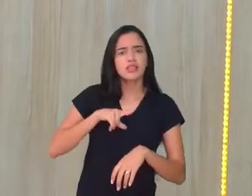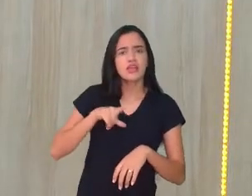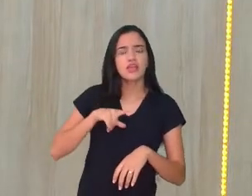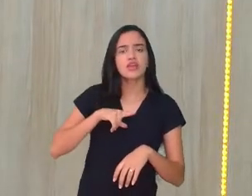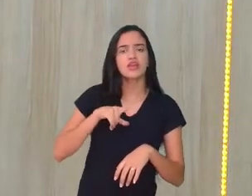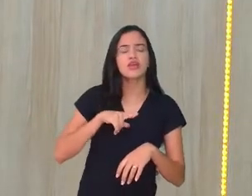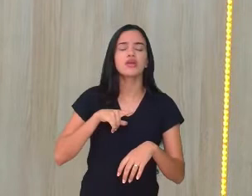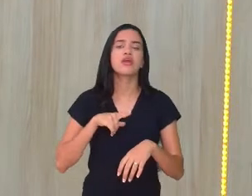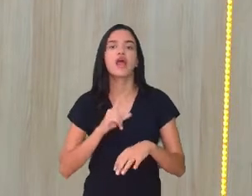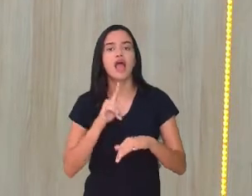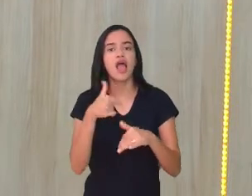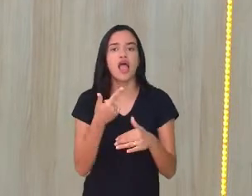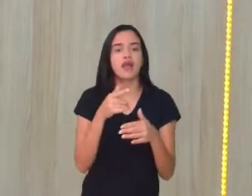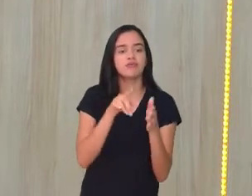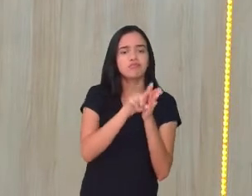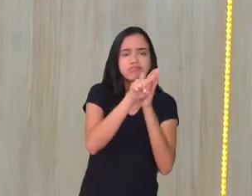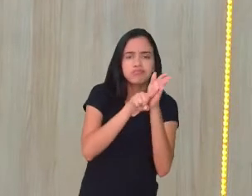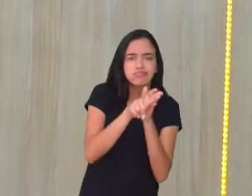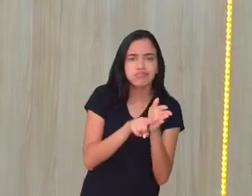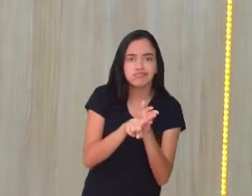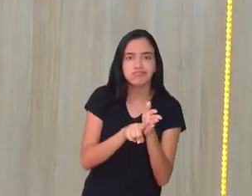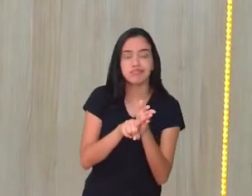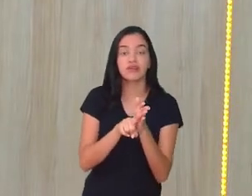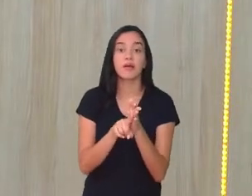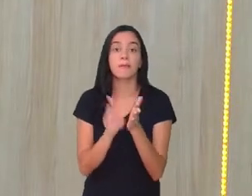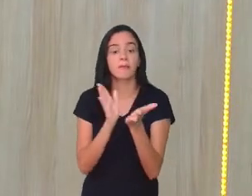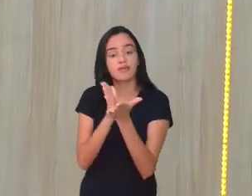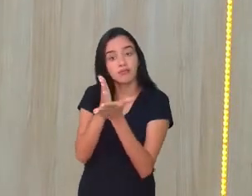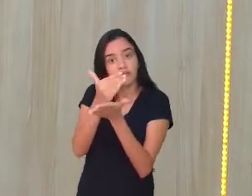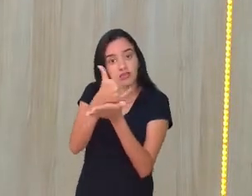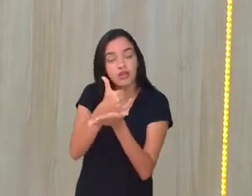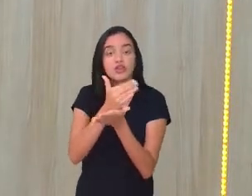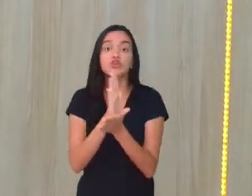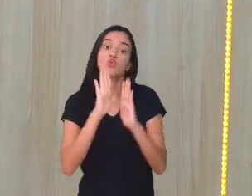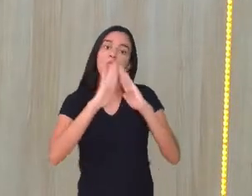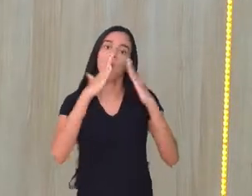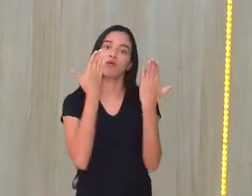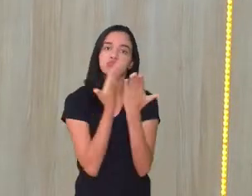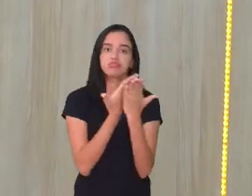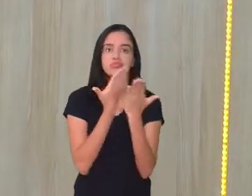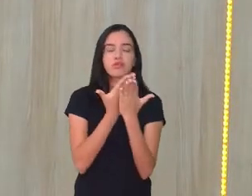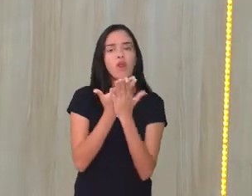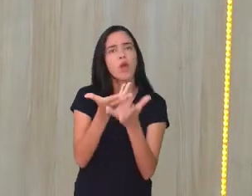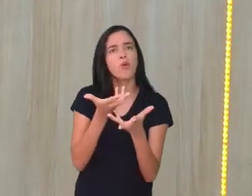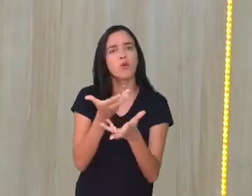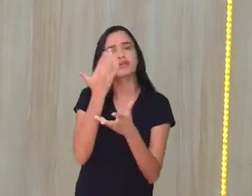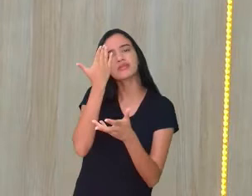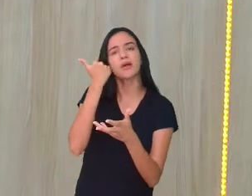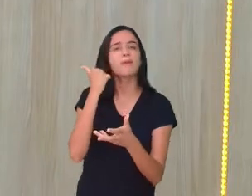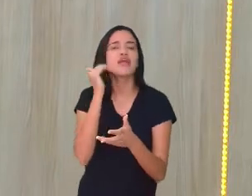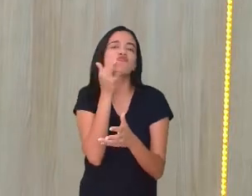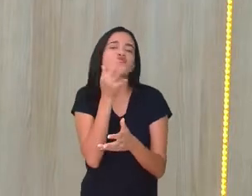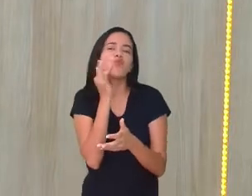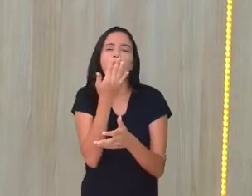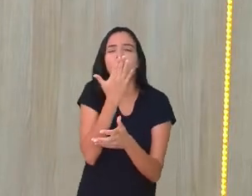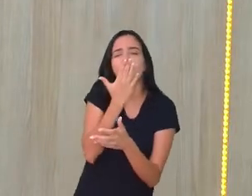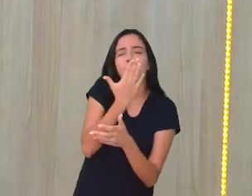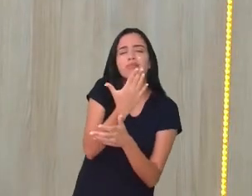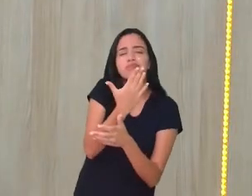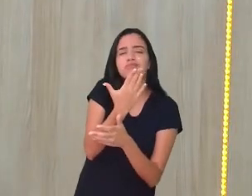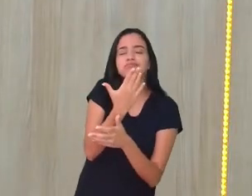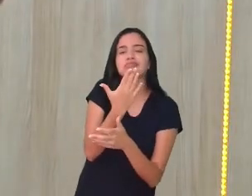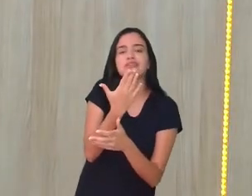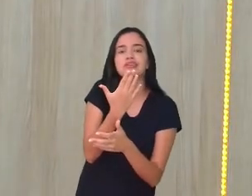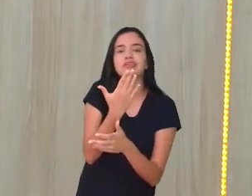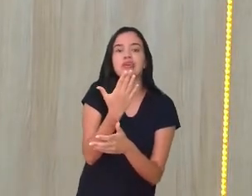uma amostra em relação a um dado estatístico. Quando a gente fala de uma escola, tá? Eu quero saber qual é a fruta preferida